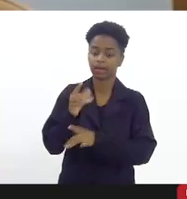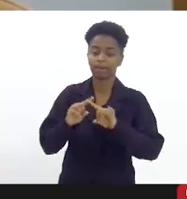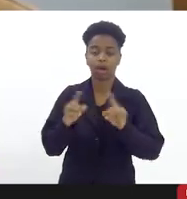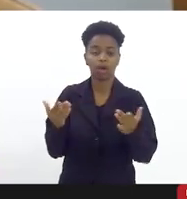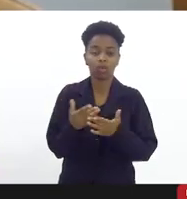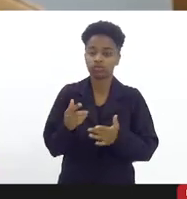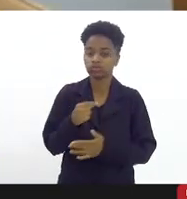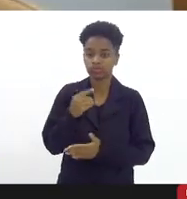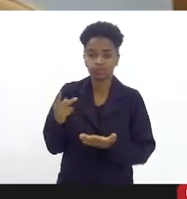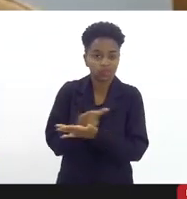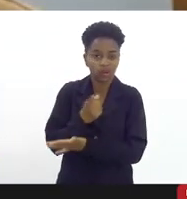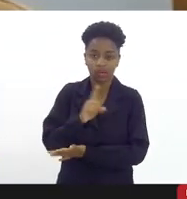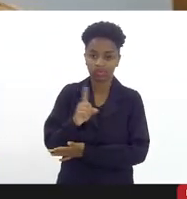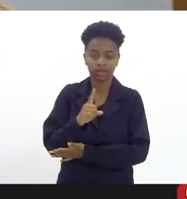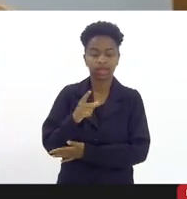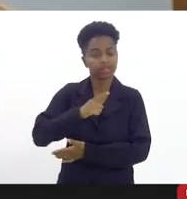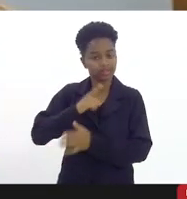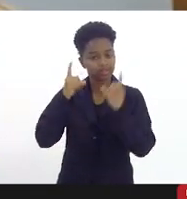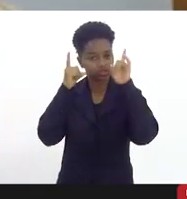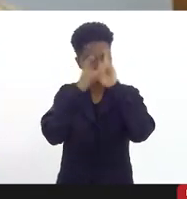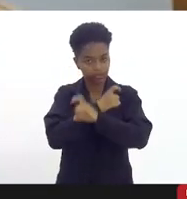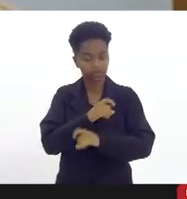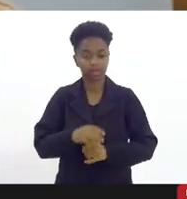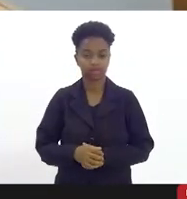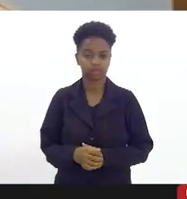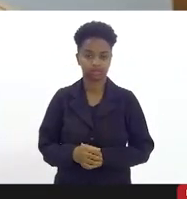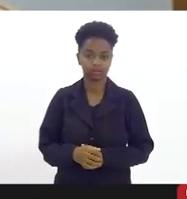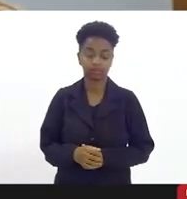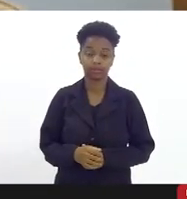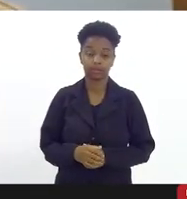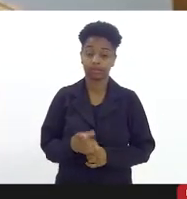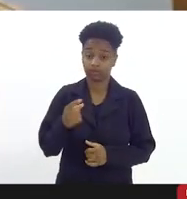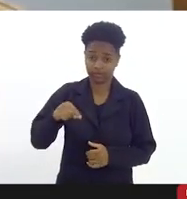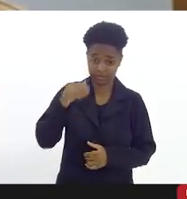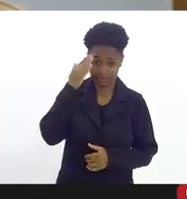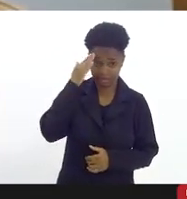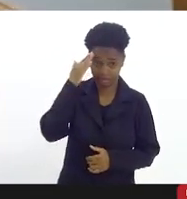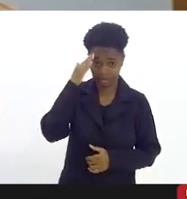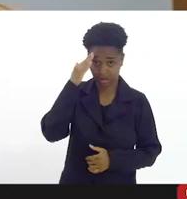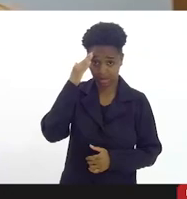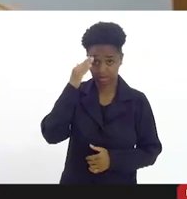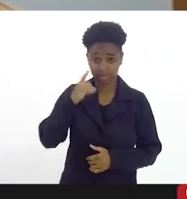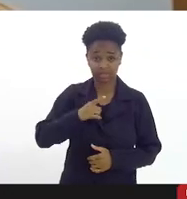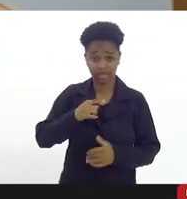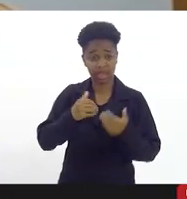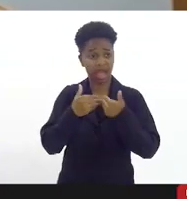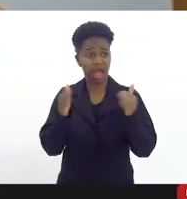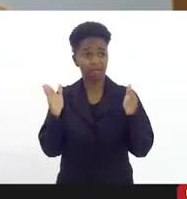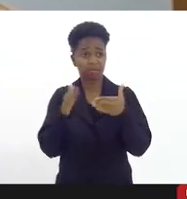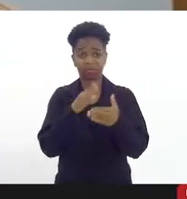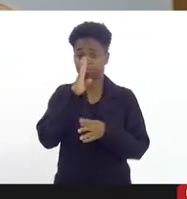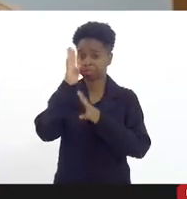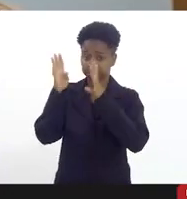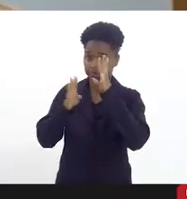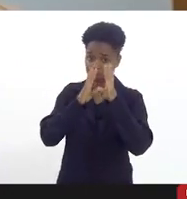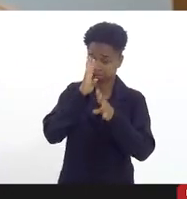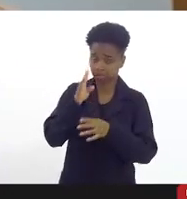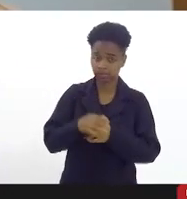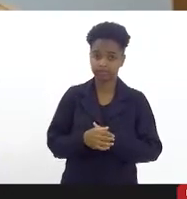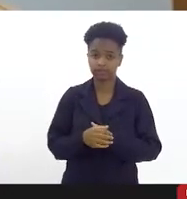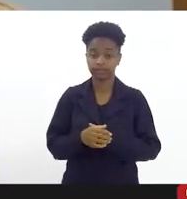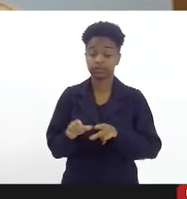hoje não aplicada Hoje nós estamos com dificuldade hoje processando ideia qualquer abre e fecha da forma coqueira e